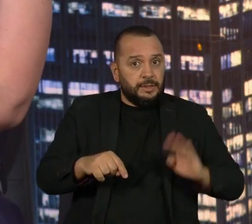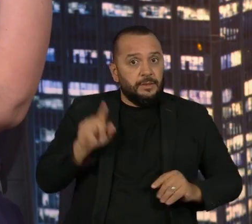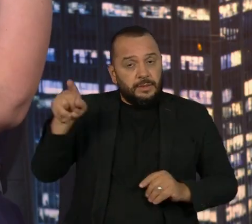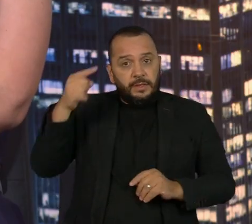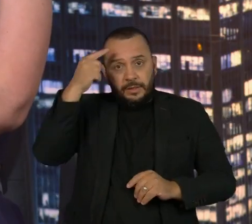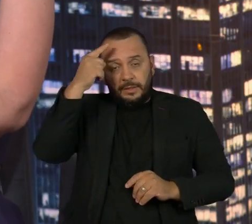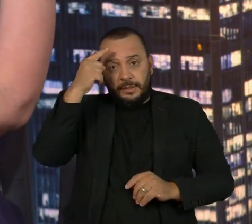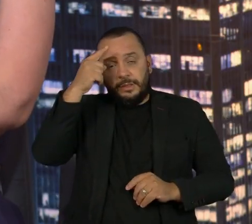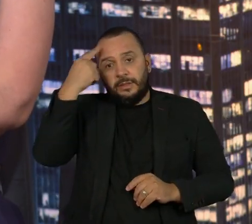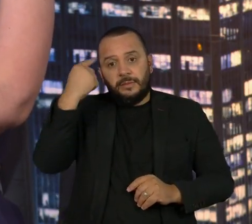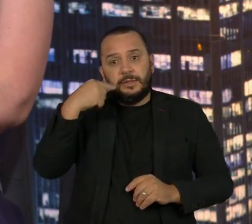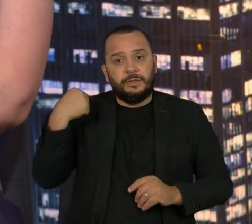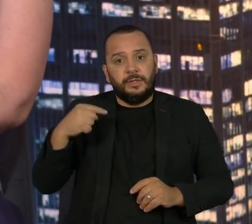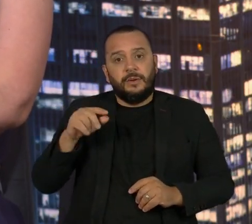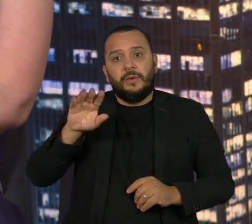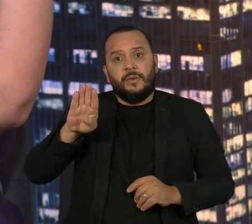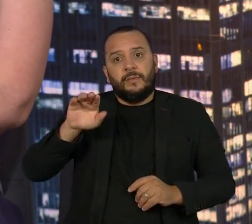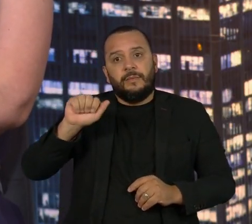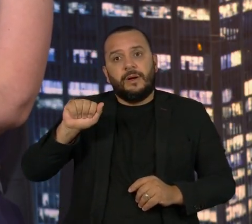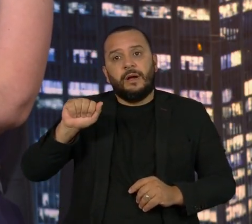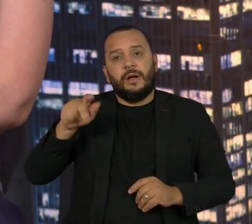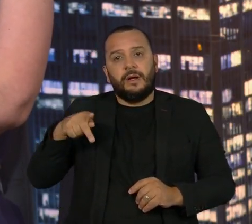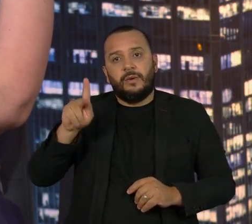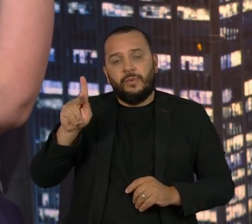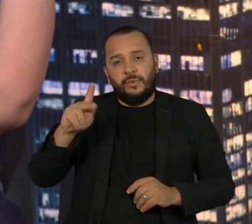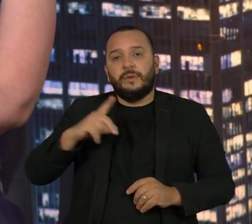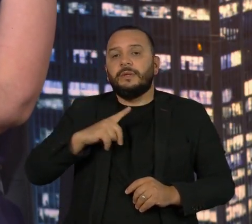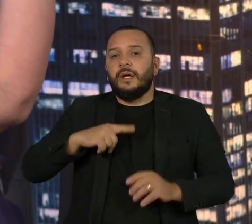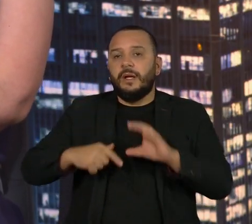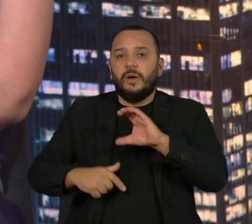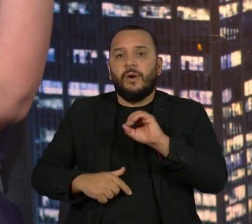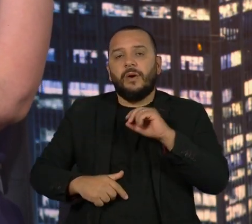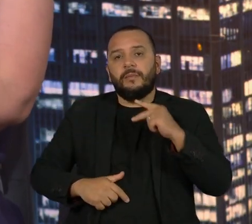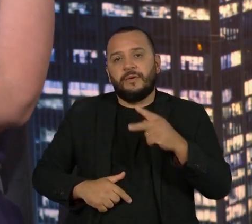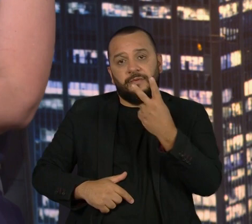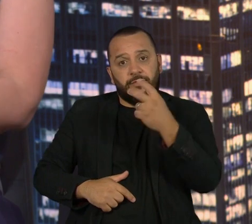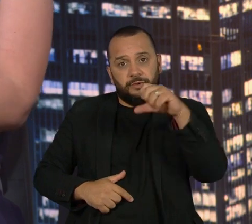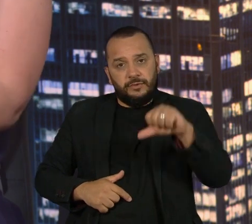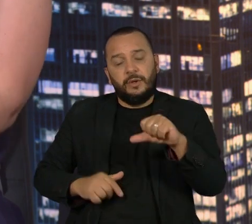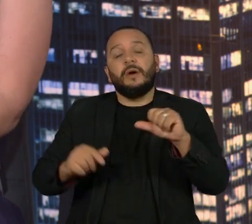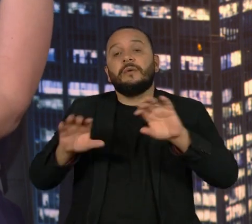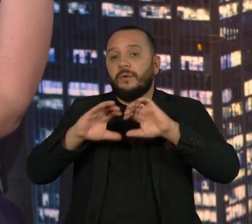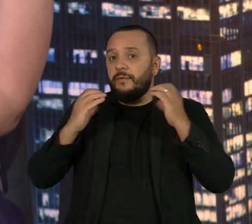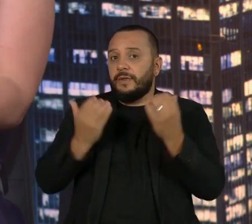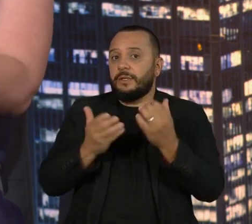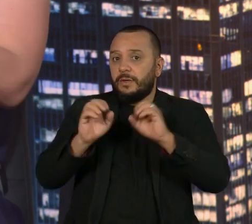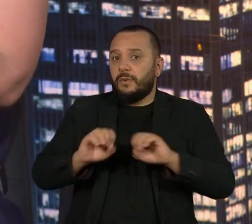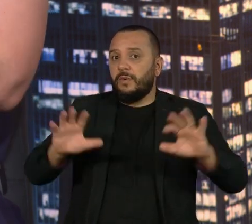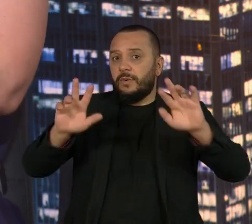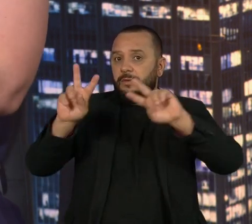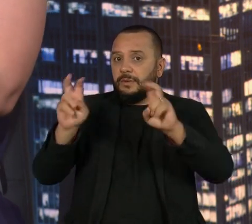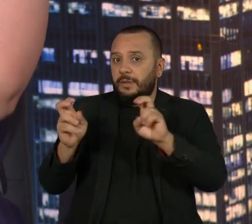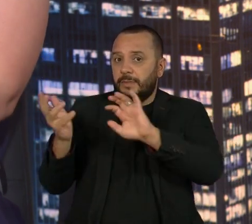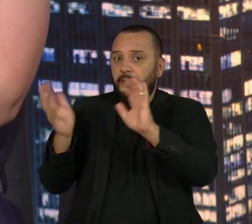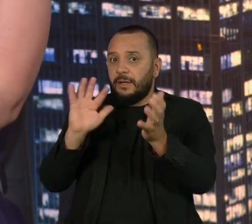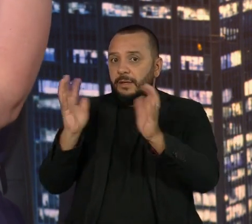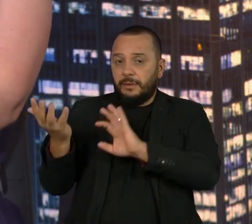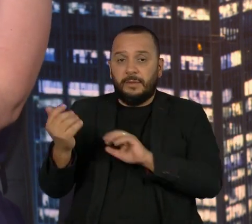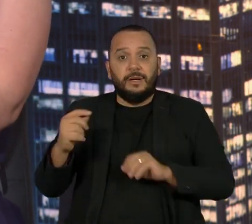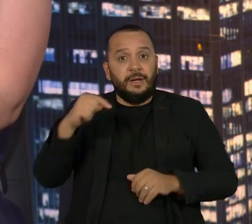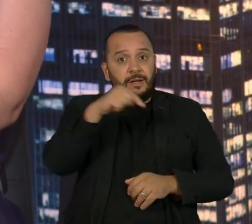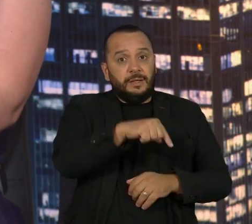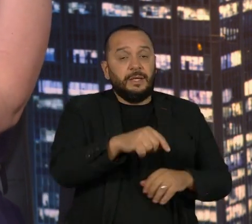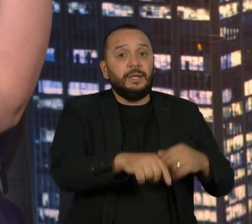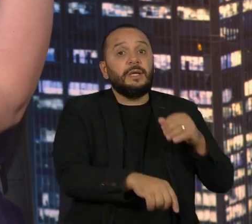cidade de Baku, a COP29, a Conferência das Nações Unidas sobre as Mudanças Climáticas. E no Rio de Janeiro, a